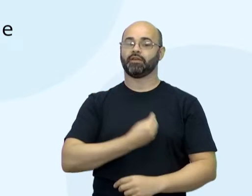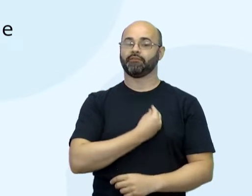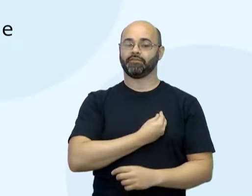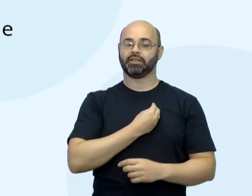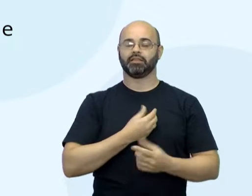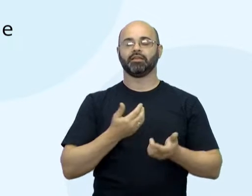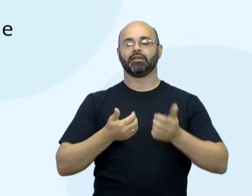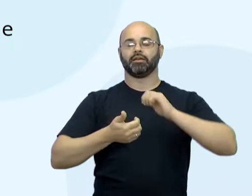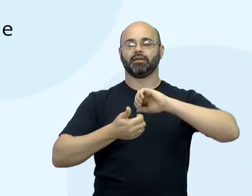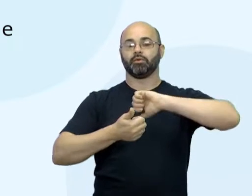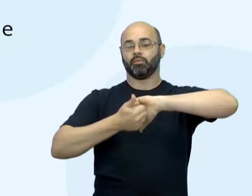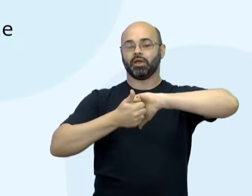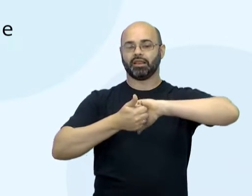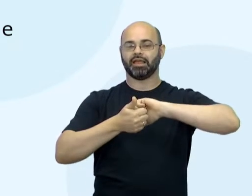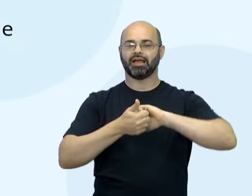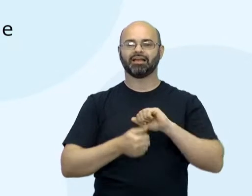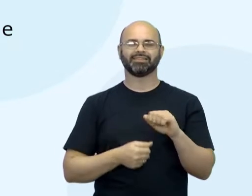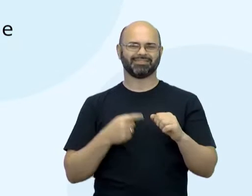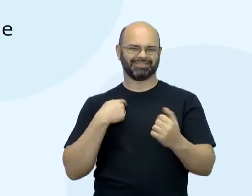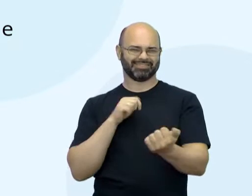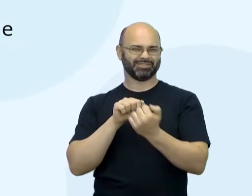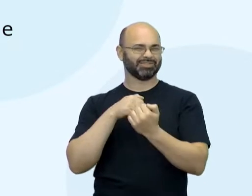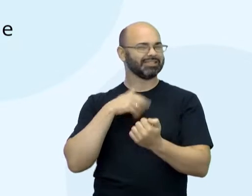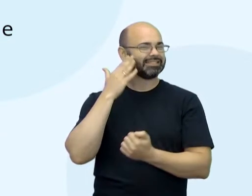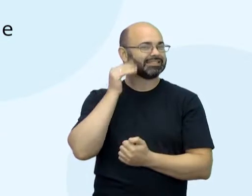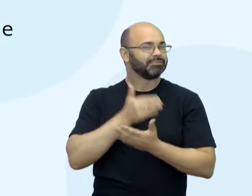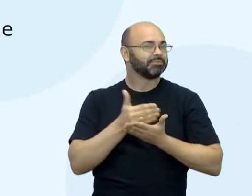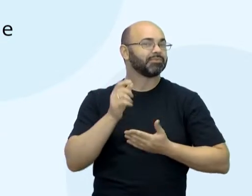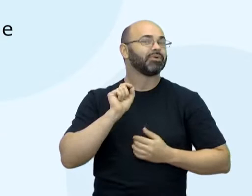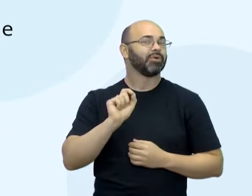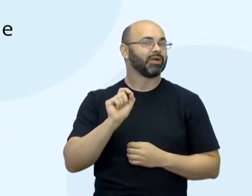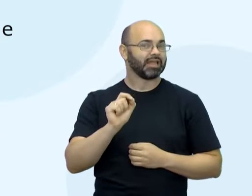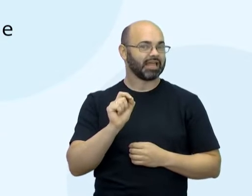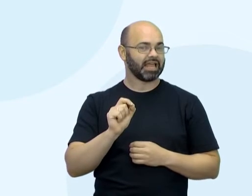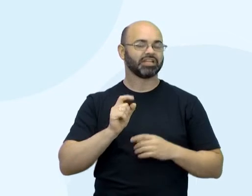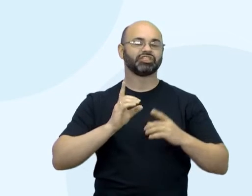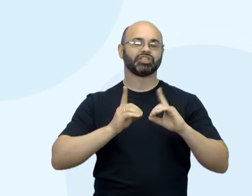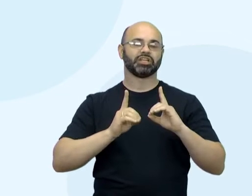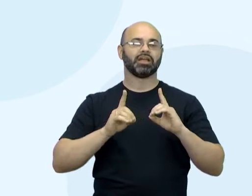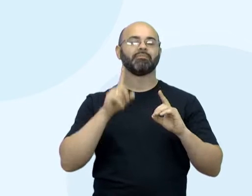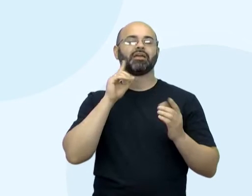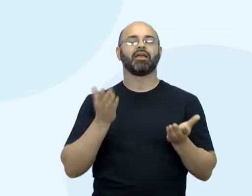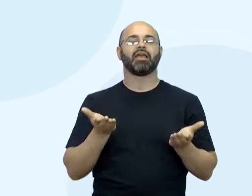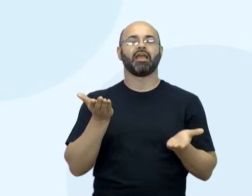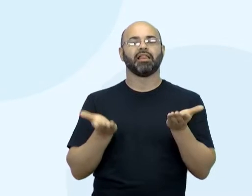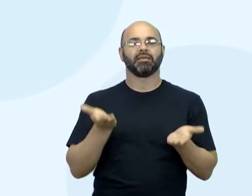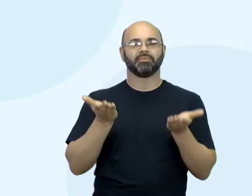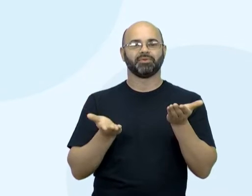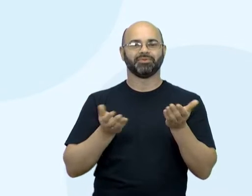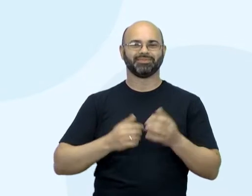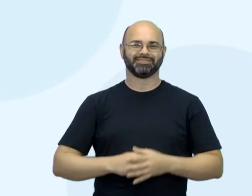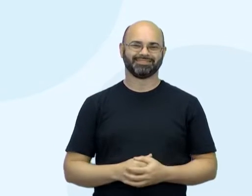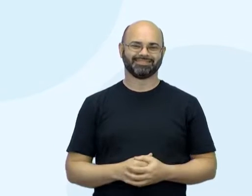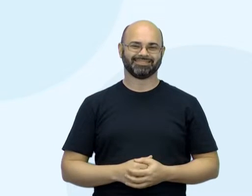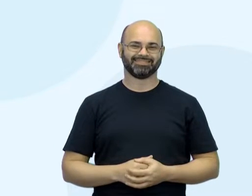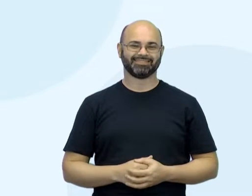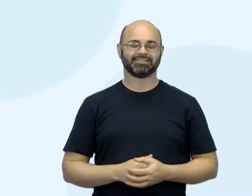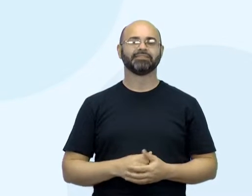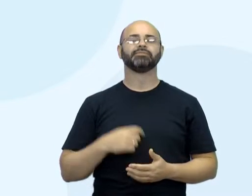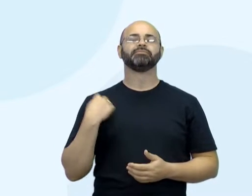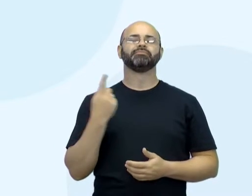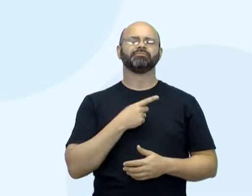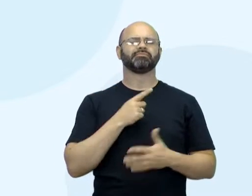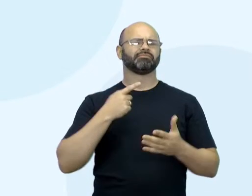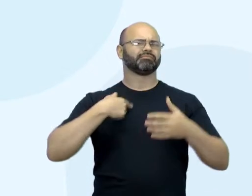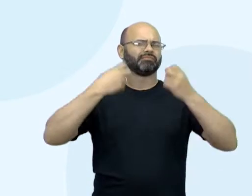já sabe, está aqui comigo, sabe que começou o quê? Dinâmica e equilíbrio. Aí para começo a gente sempre passa aí